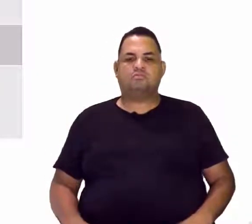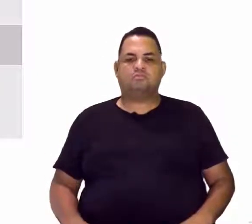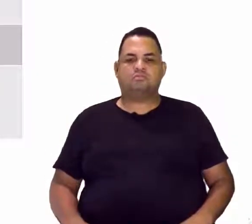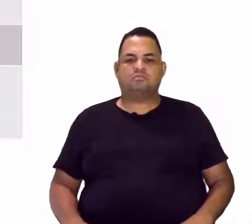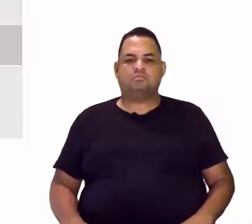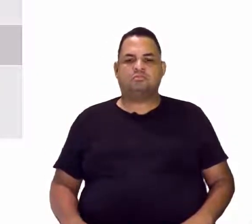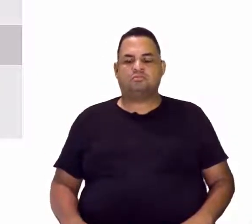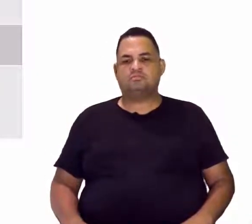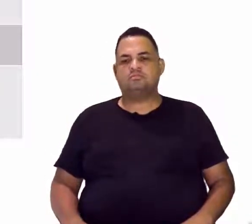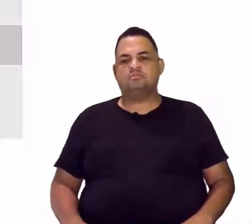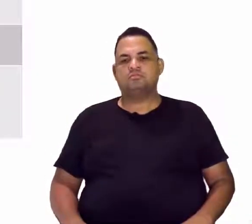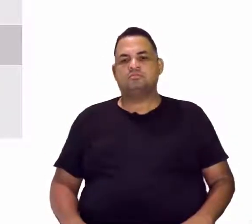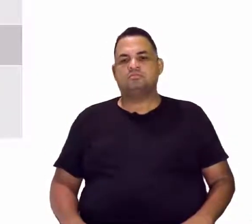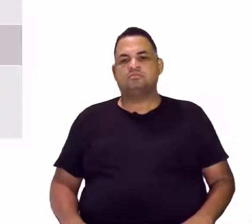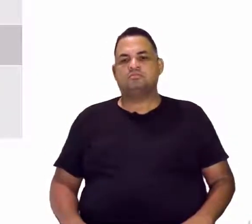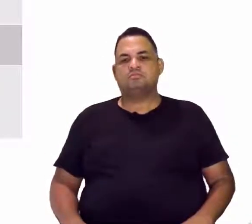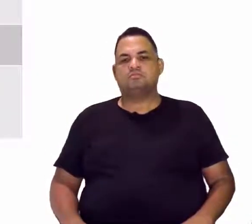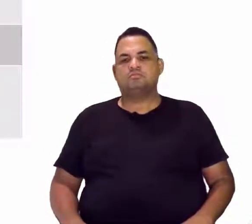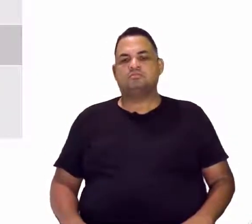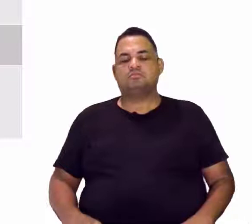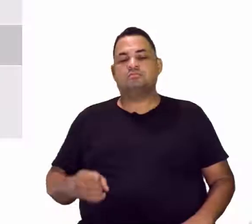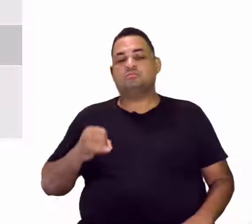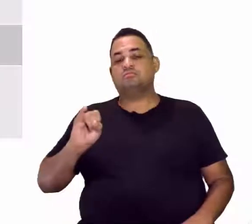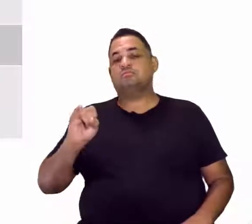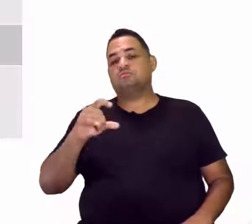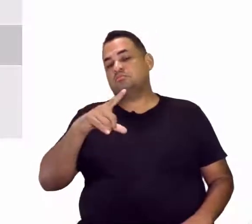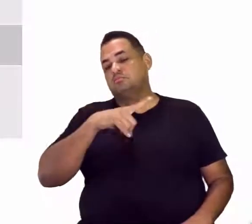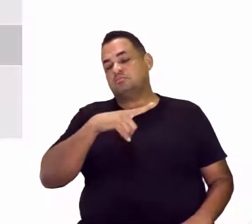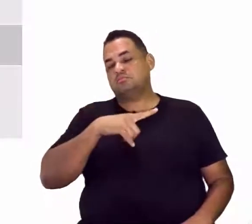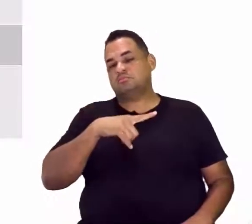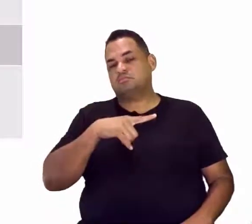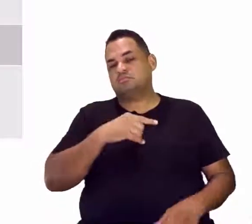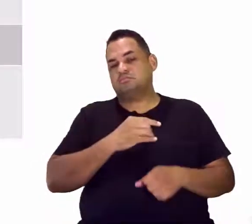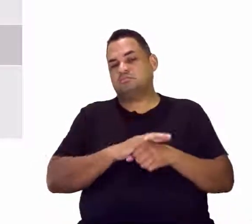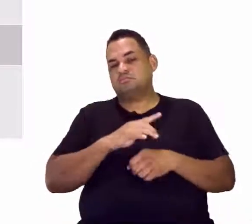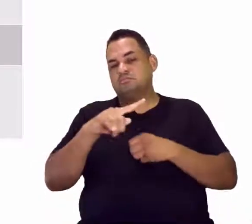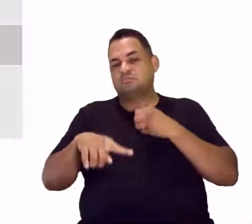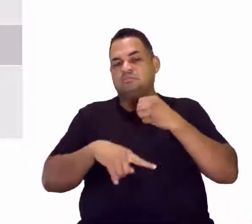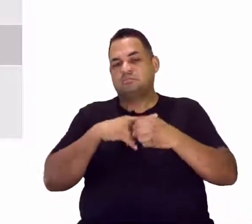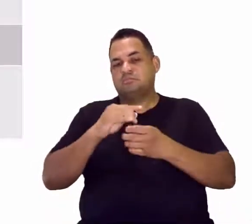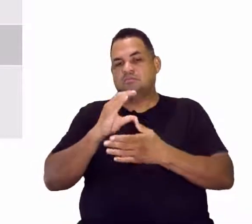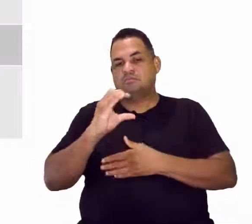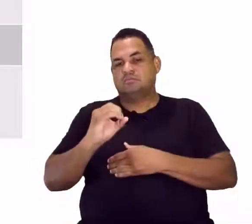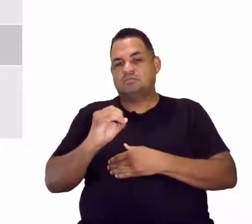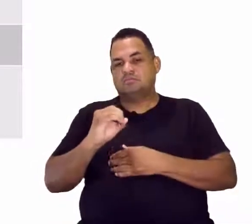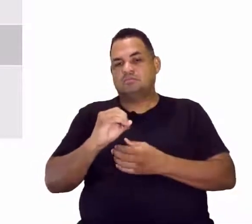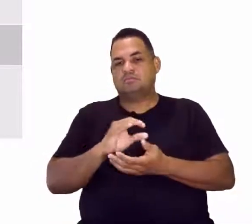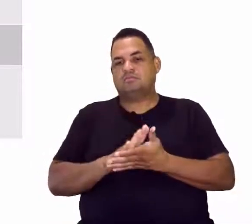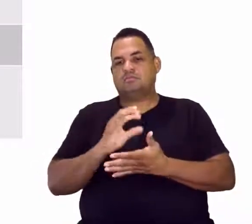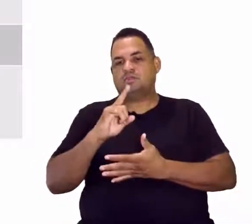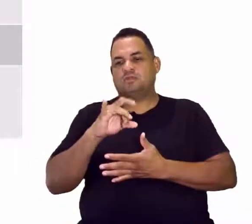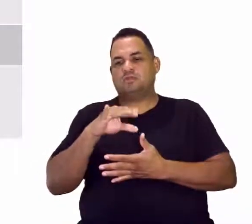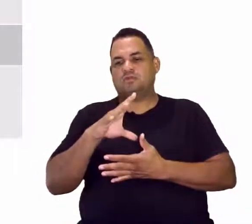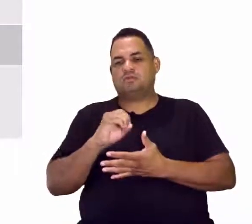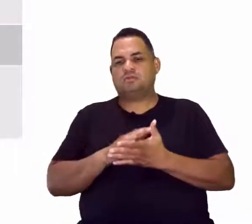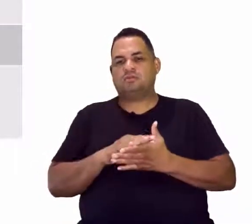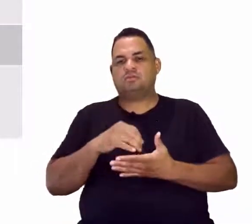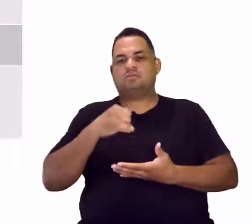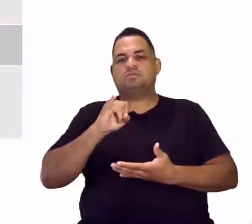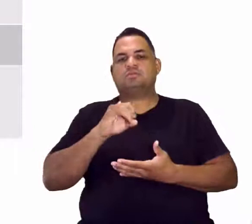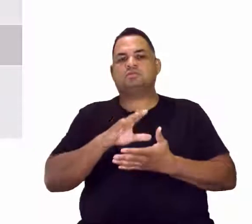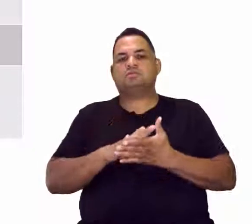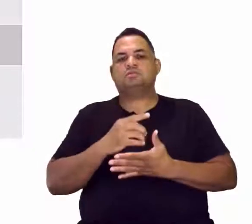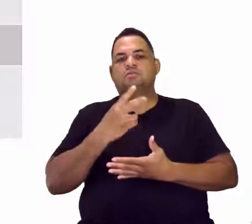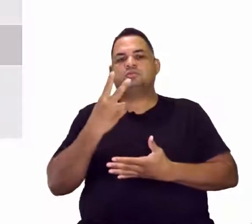ácido perclórico. Se ele apresentar 3 átomos de oxigênio, vai ficar ácido clórico. Se